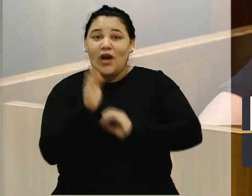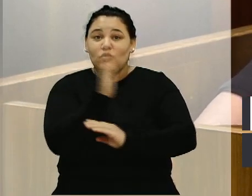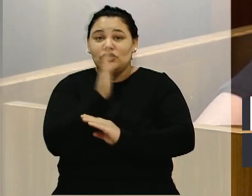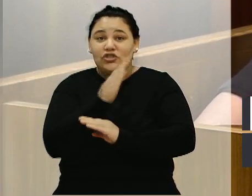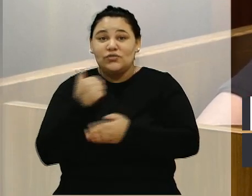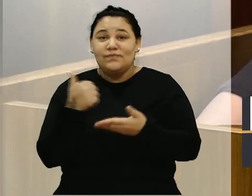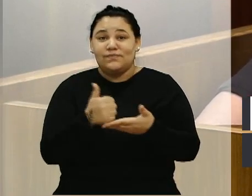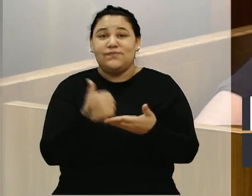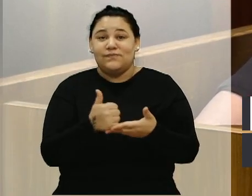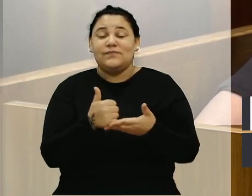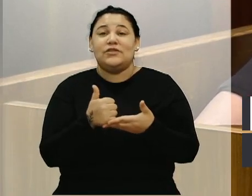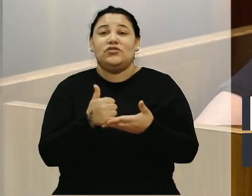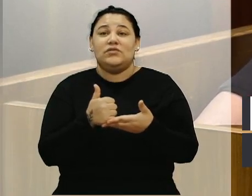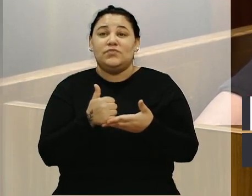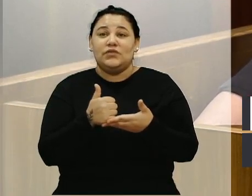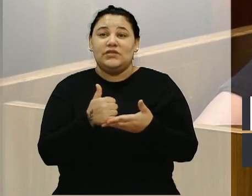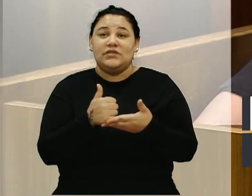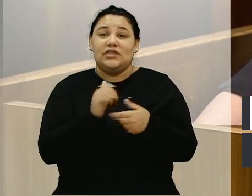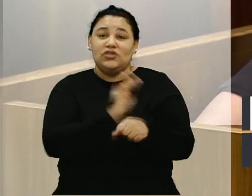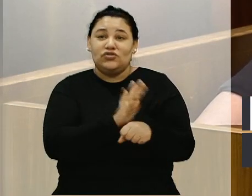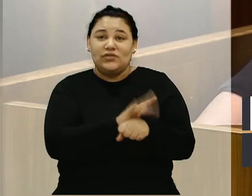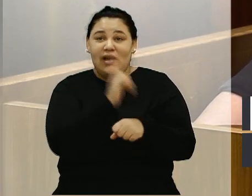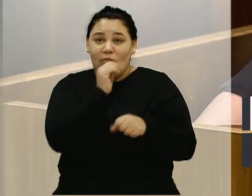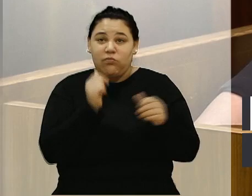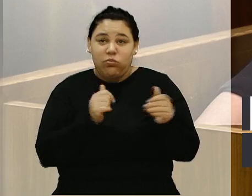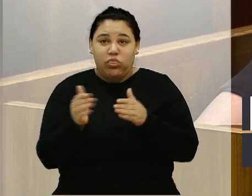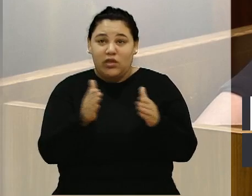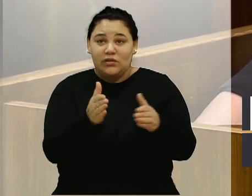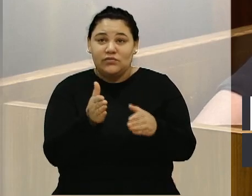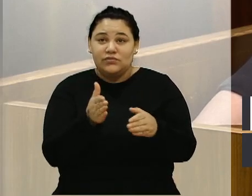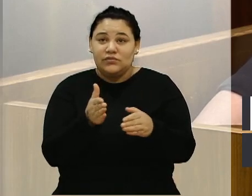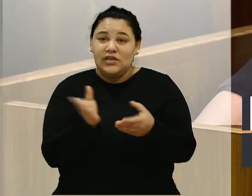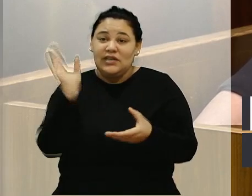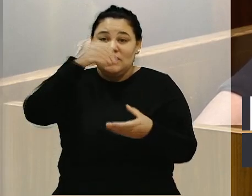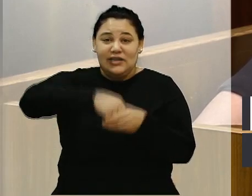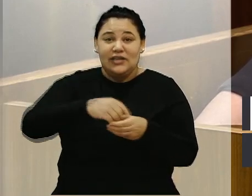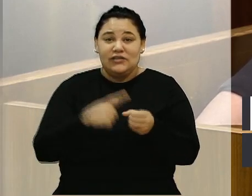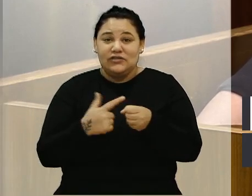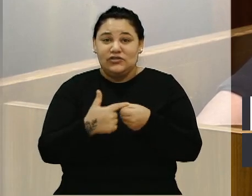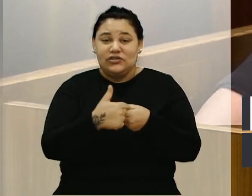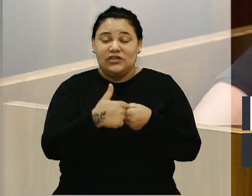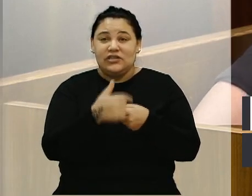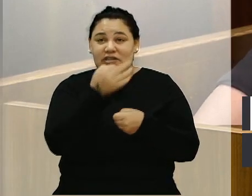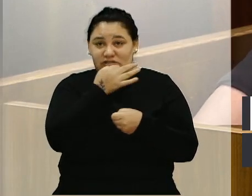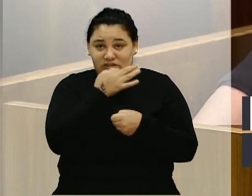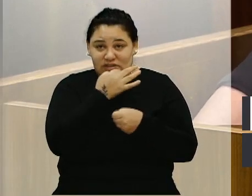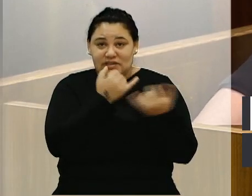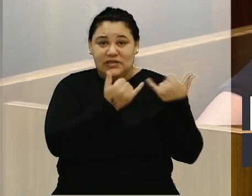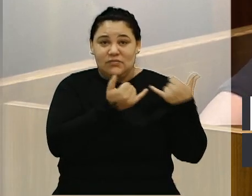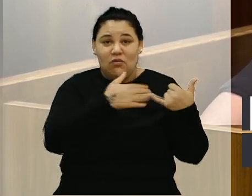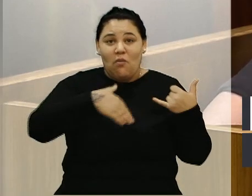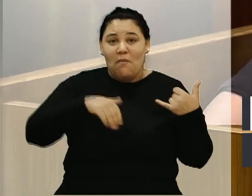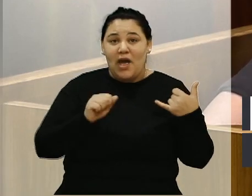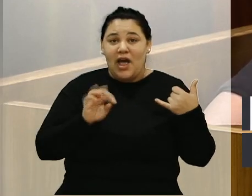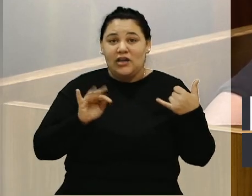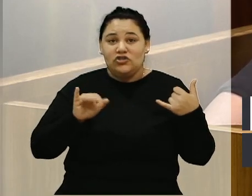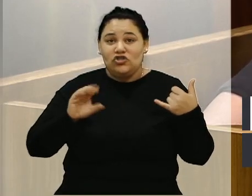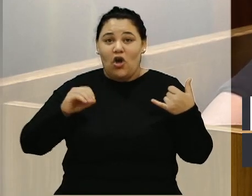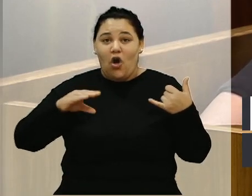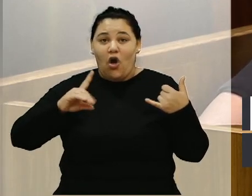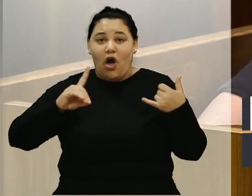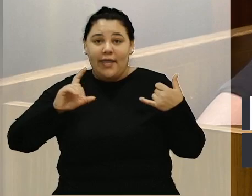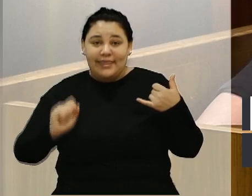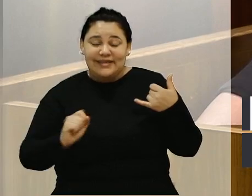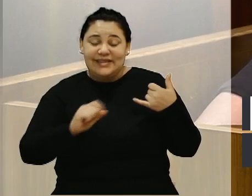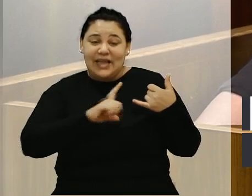rios que passam dentro do município de Caxias do Sul, que eu dou um exemplo lá, o que passa pelo Matioda, né? Tem pedras enormes lá que a força da